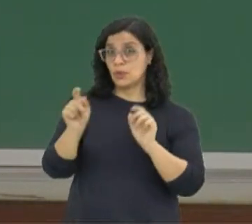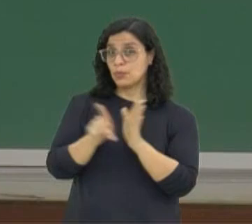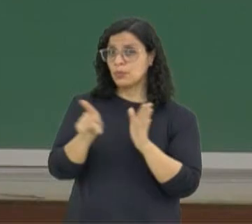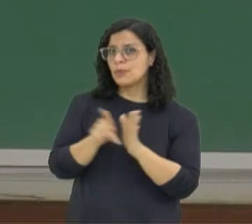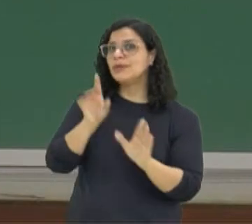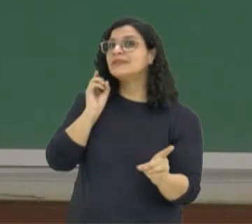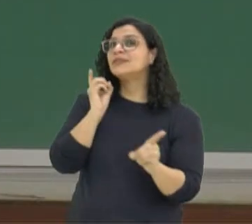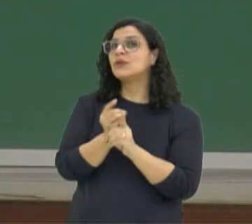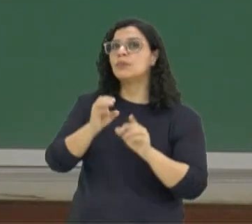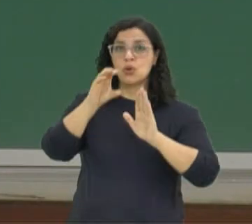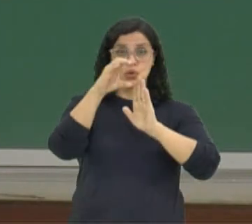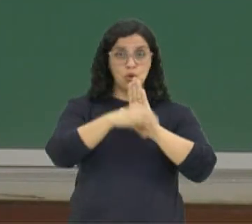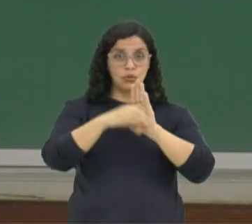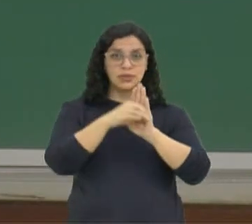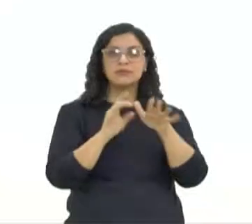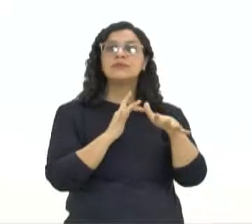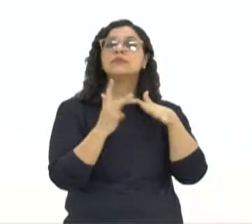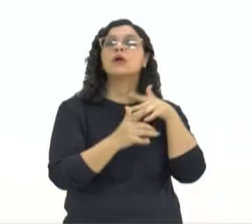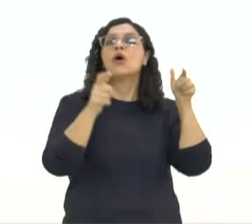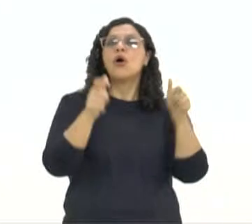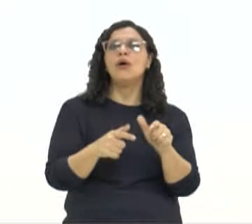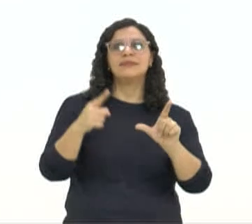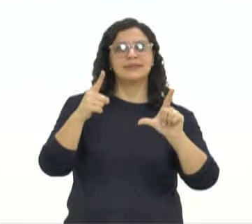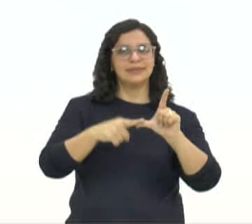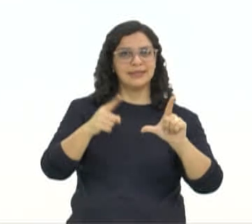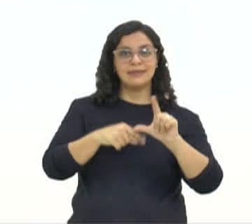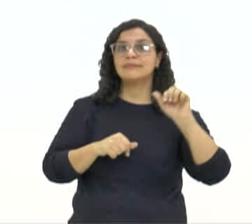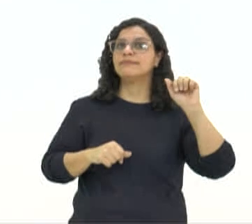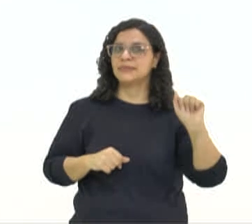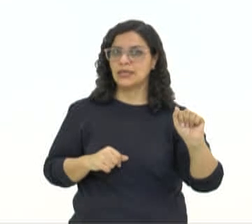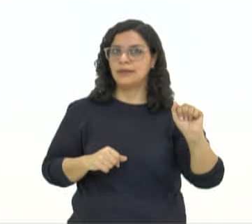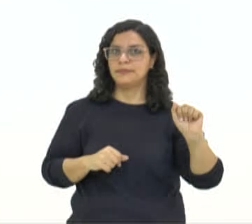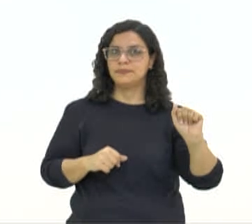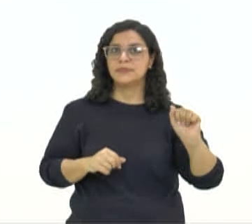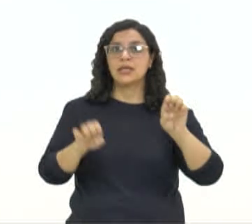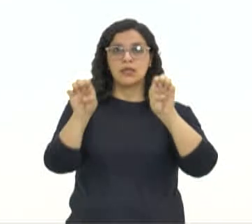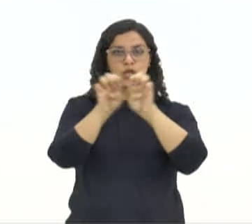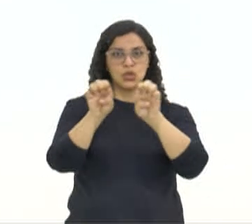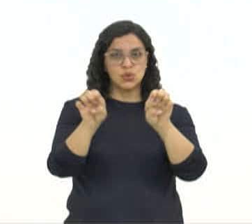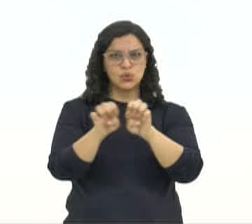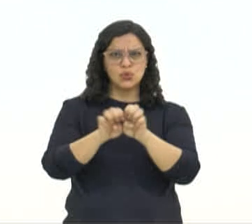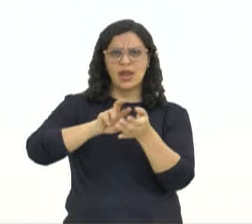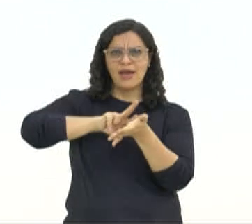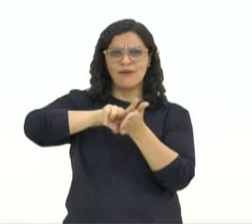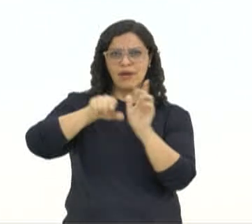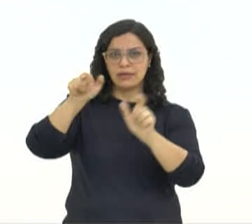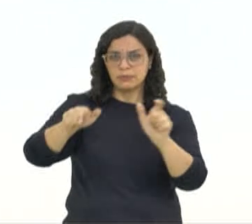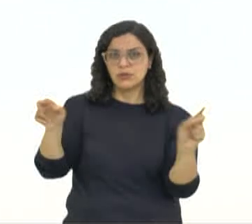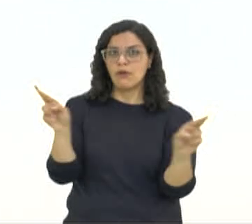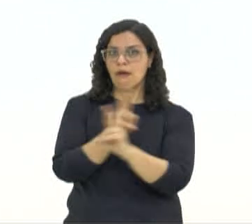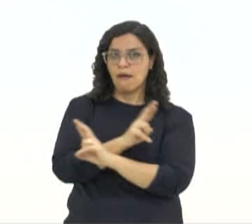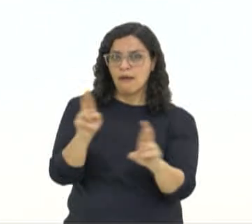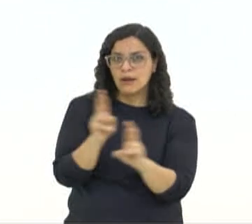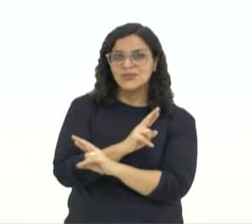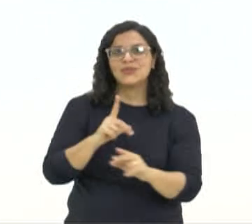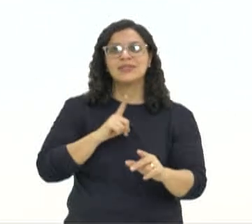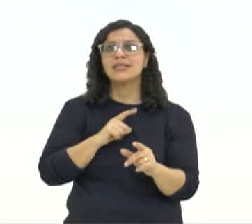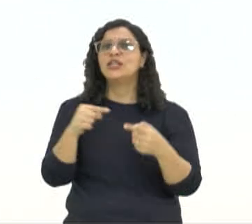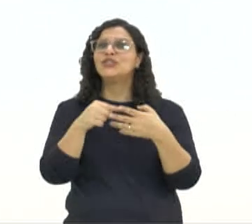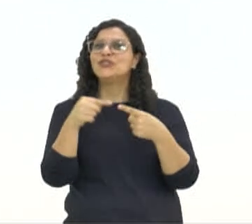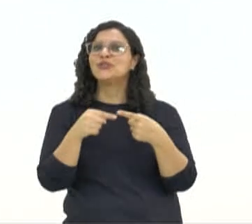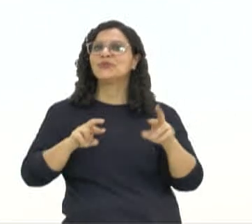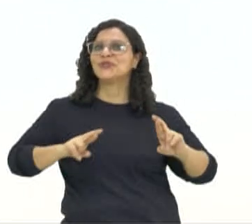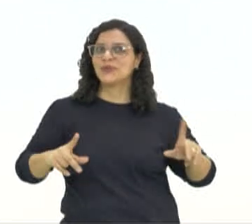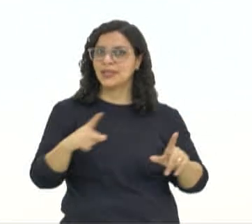gente encontra o conceito de rede social na letra A la estrutura onde diversos indivíduos mantêm distintos tipos